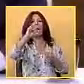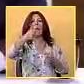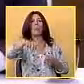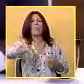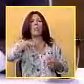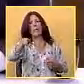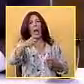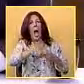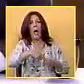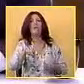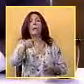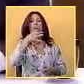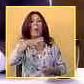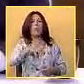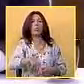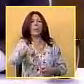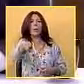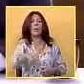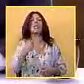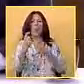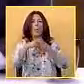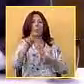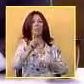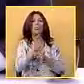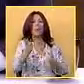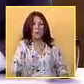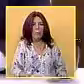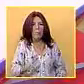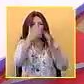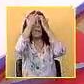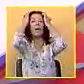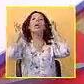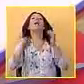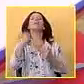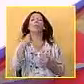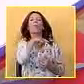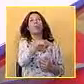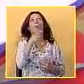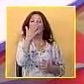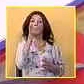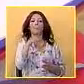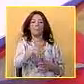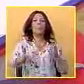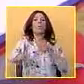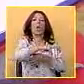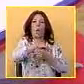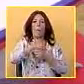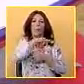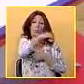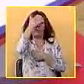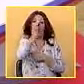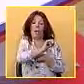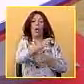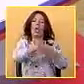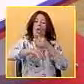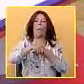português. Ou seja, das suas palavras, entende-se que esta Europa, na sua opinião,